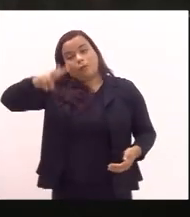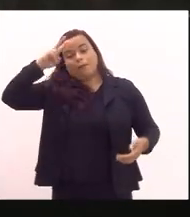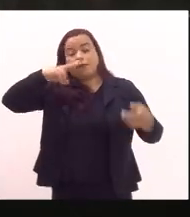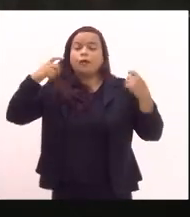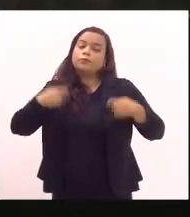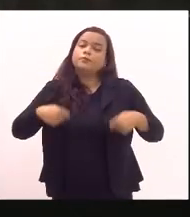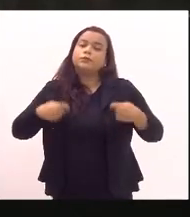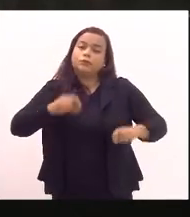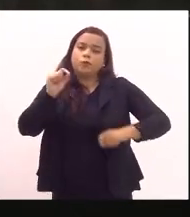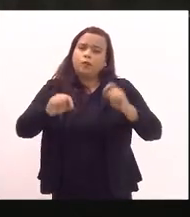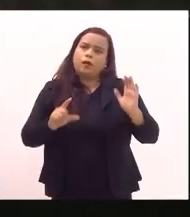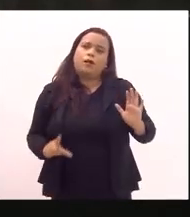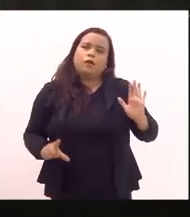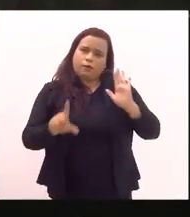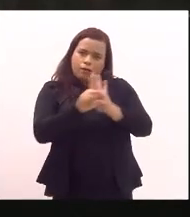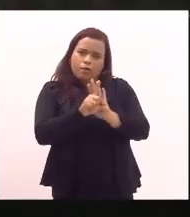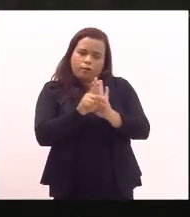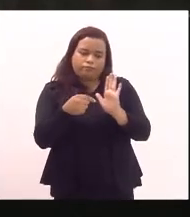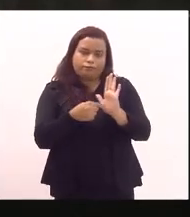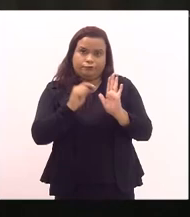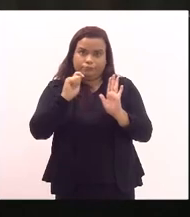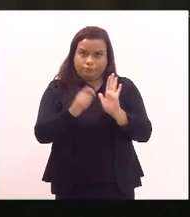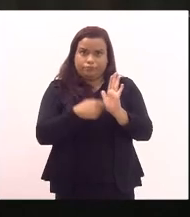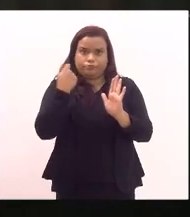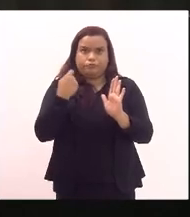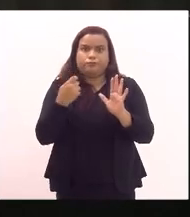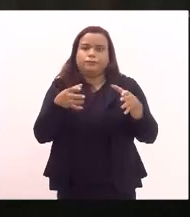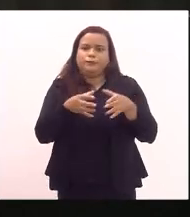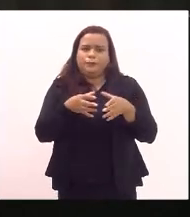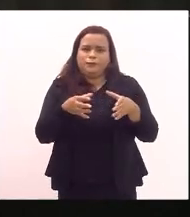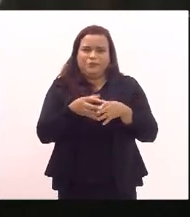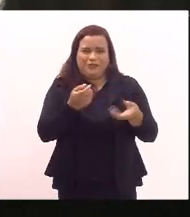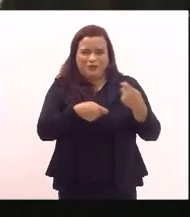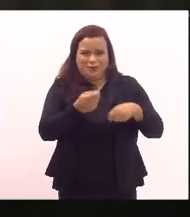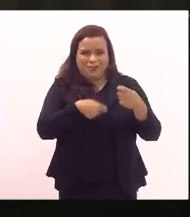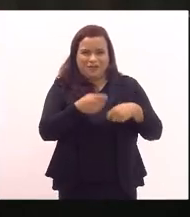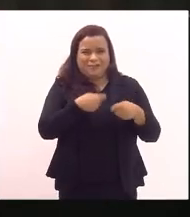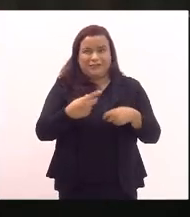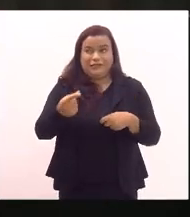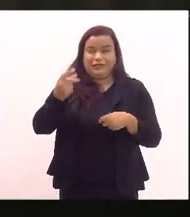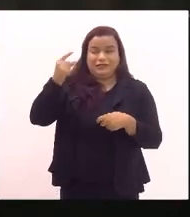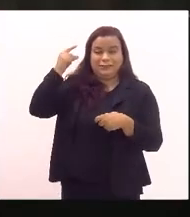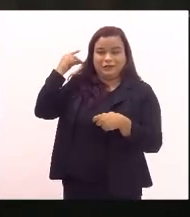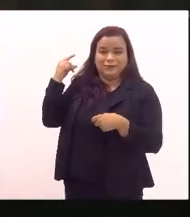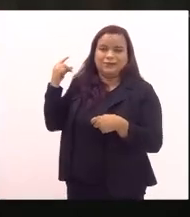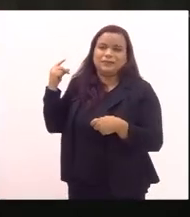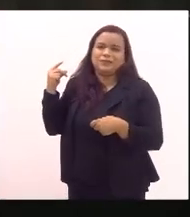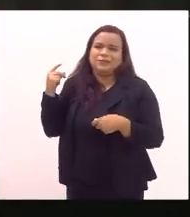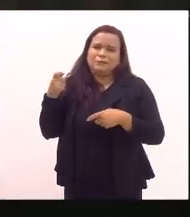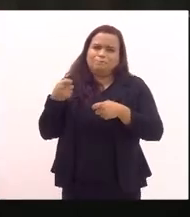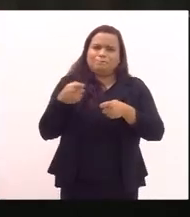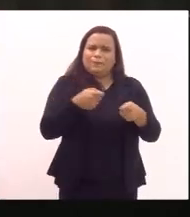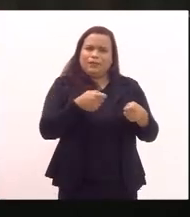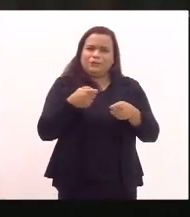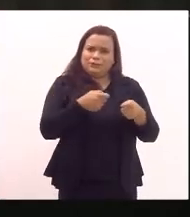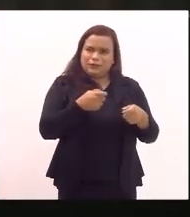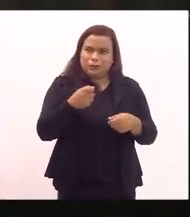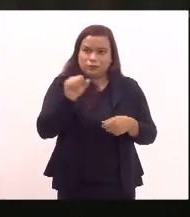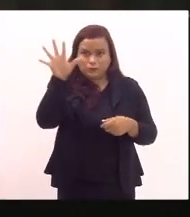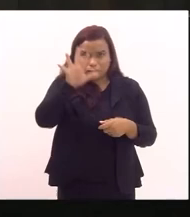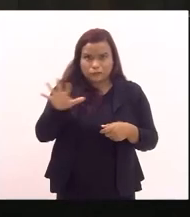que essa lei assinada por uma convenção Econômica e por pressão inclusive